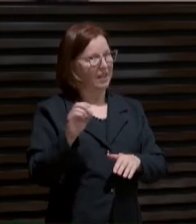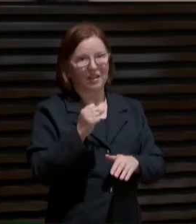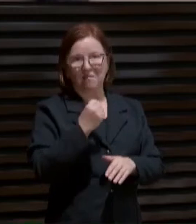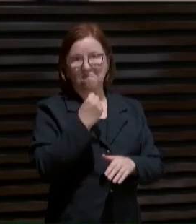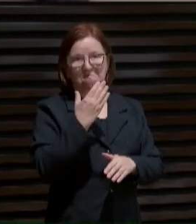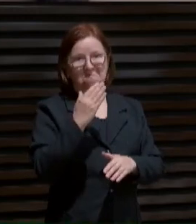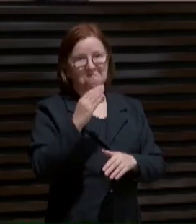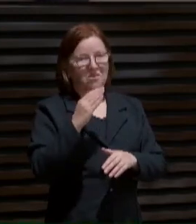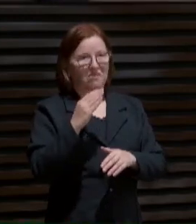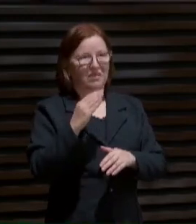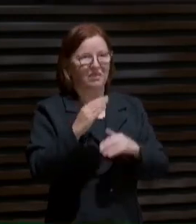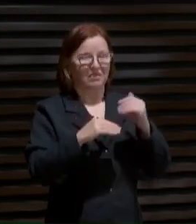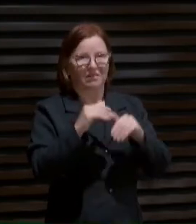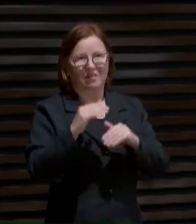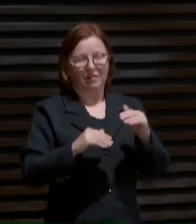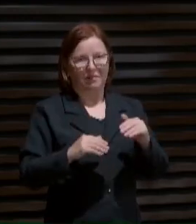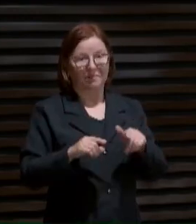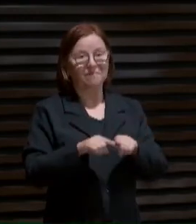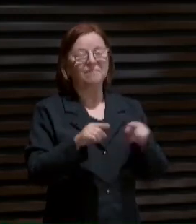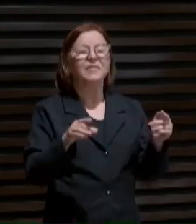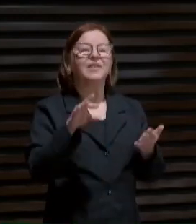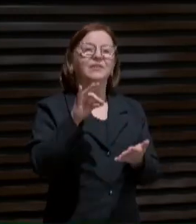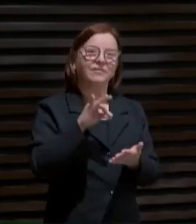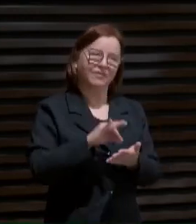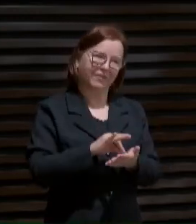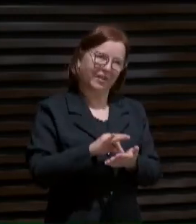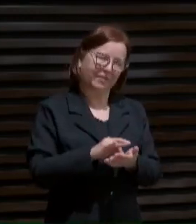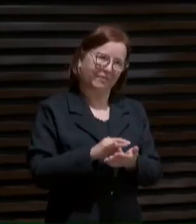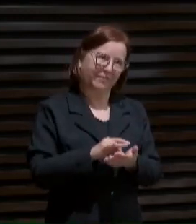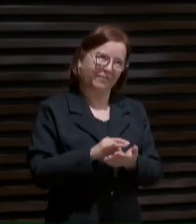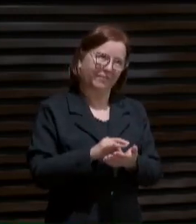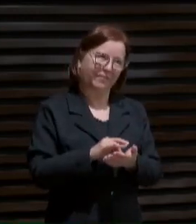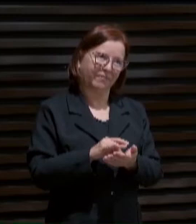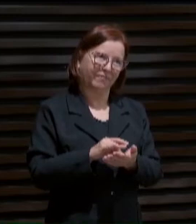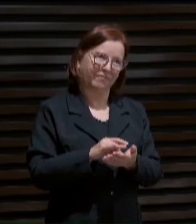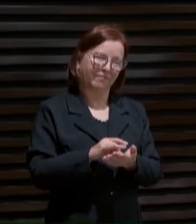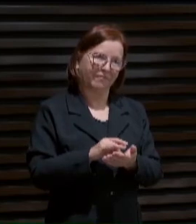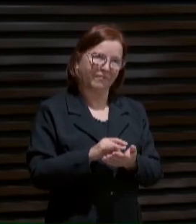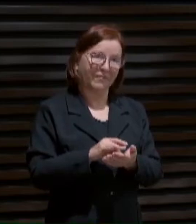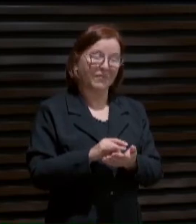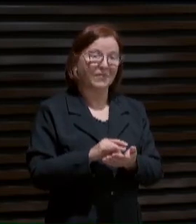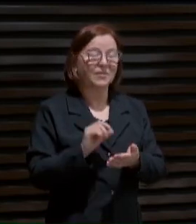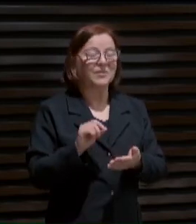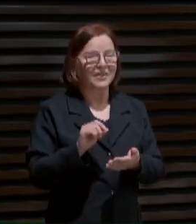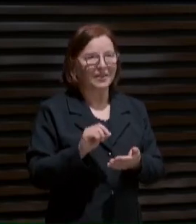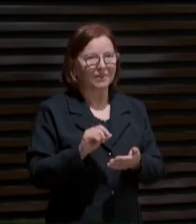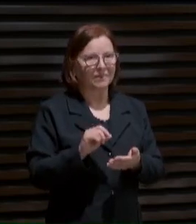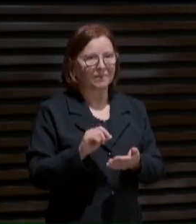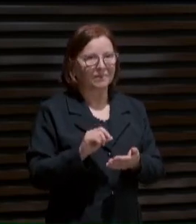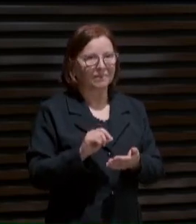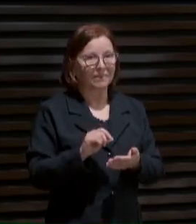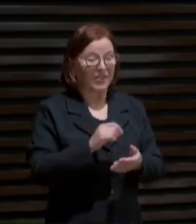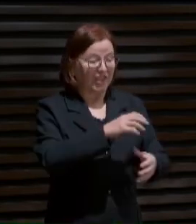meritórias é mas do fato de que ao ser tirado do império das trevas e colocado no